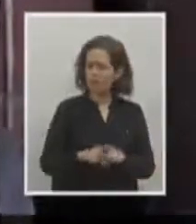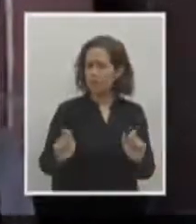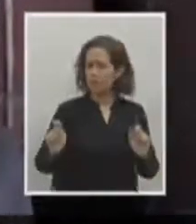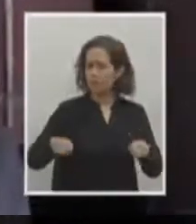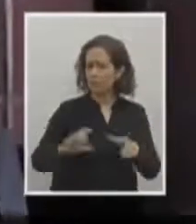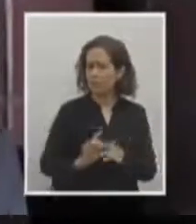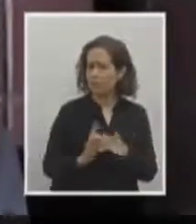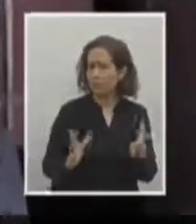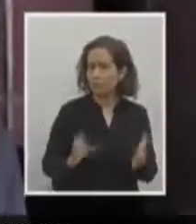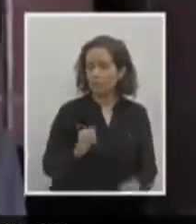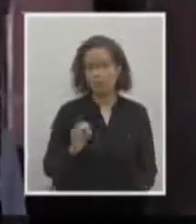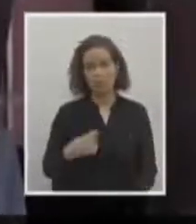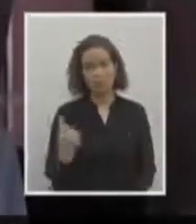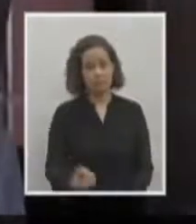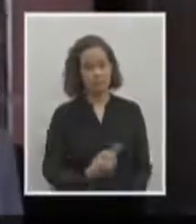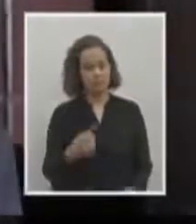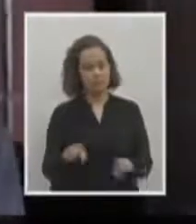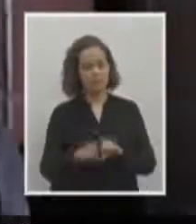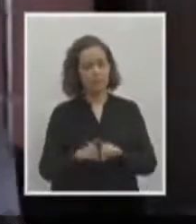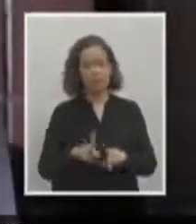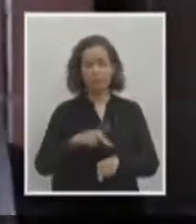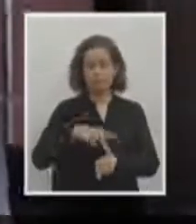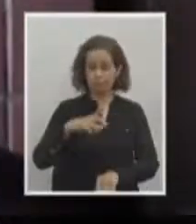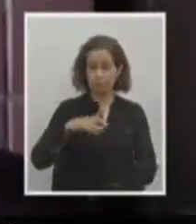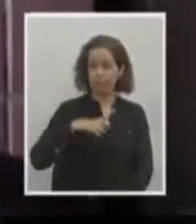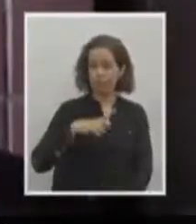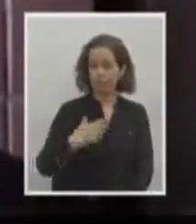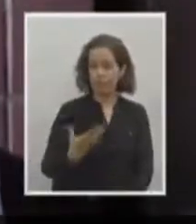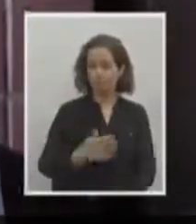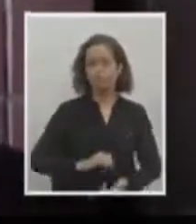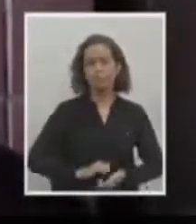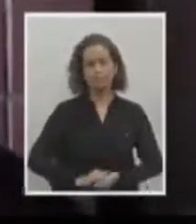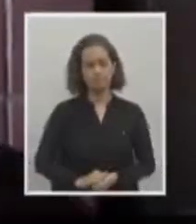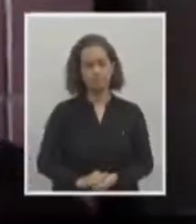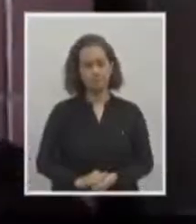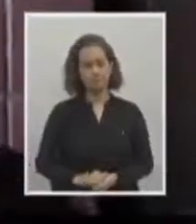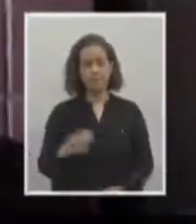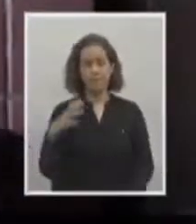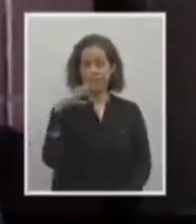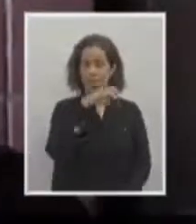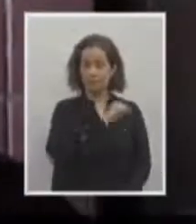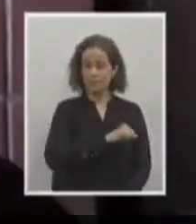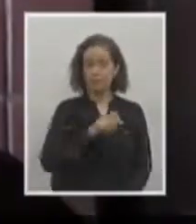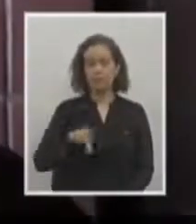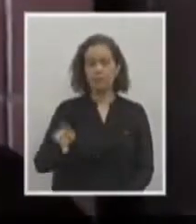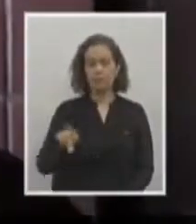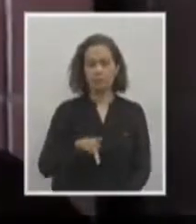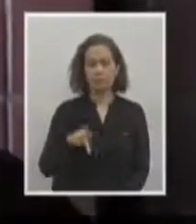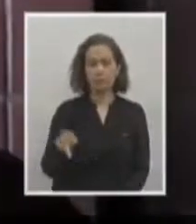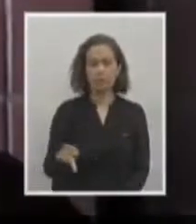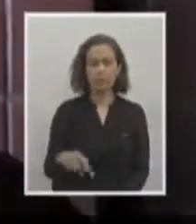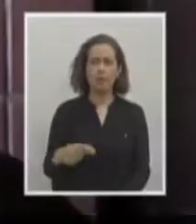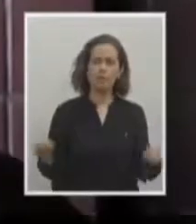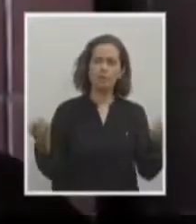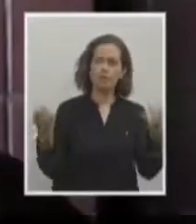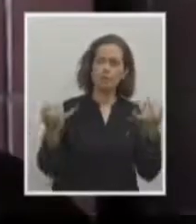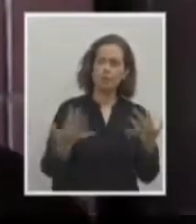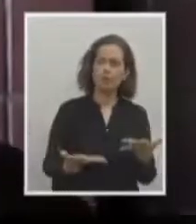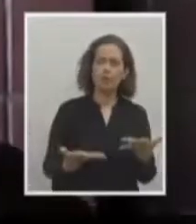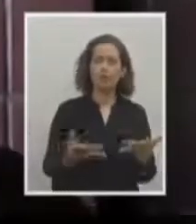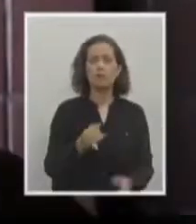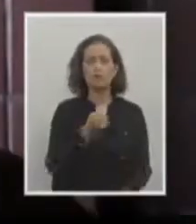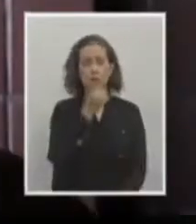já que nós também temos a especialização. Eu vou colocar rapidamente, professor Wendel, um exemplo